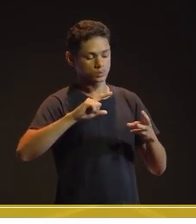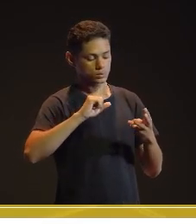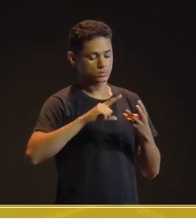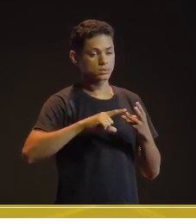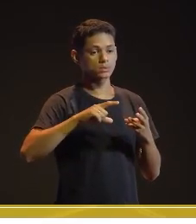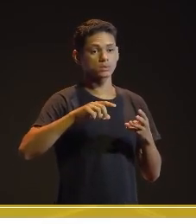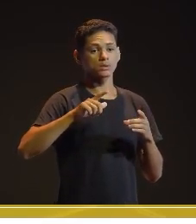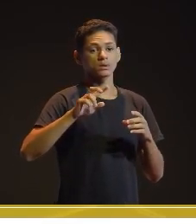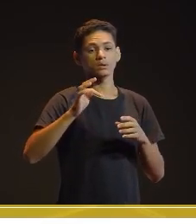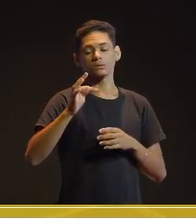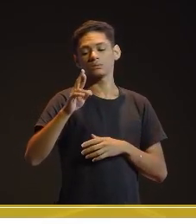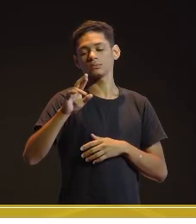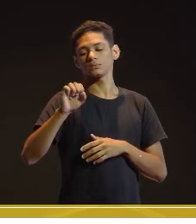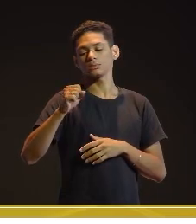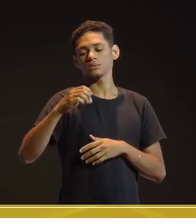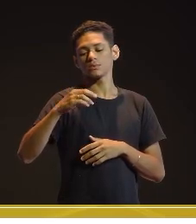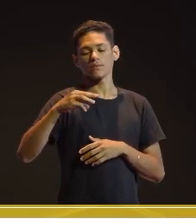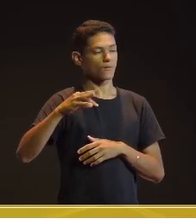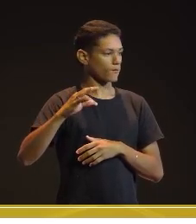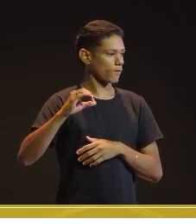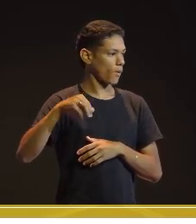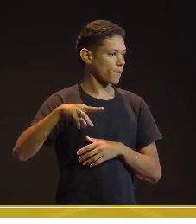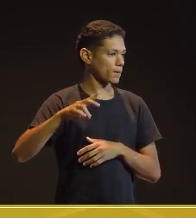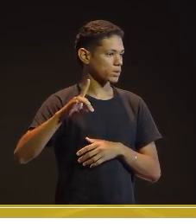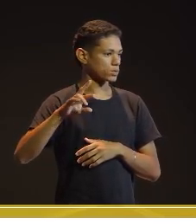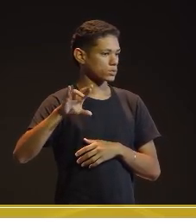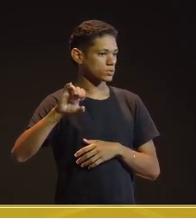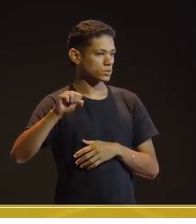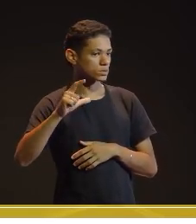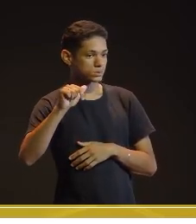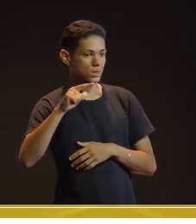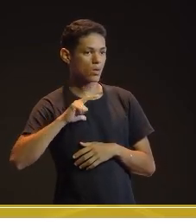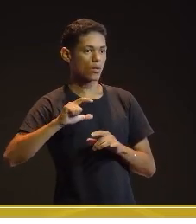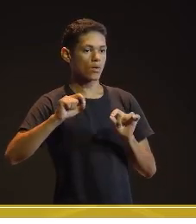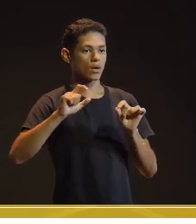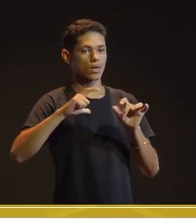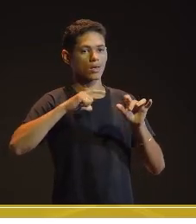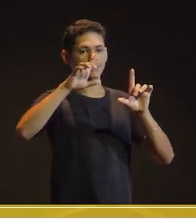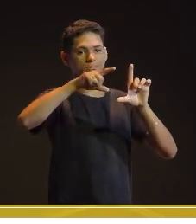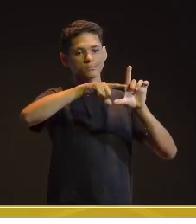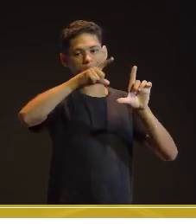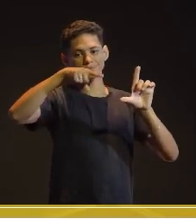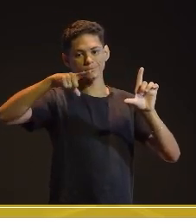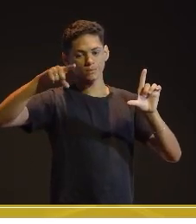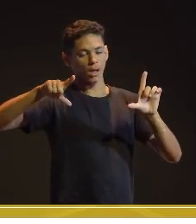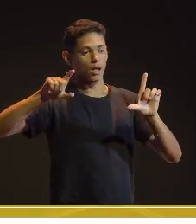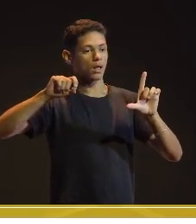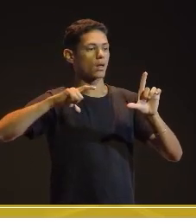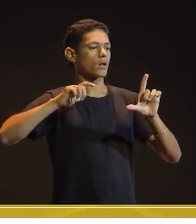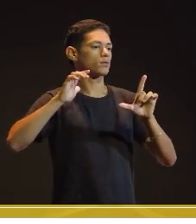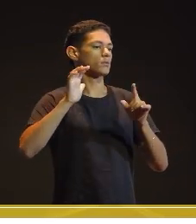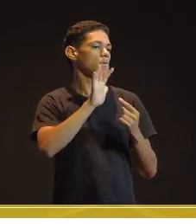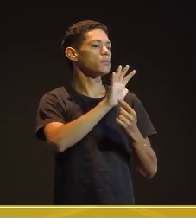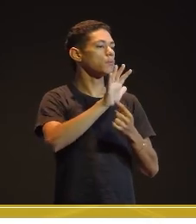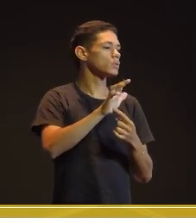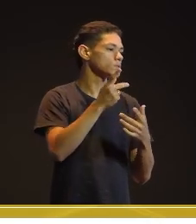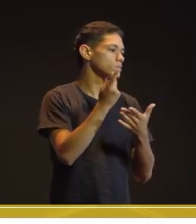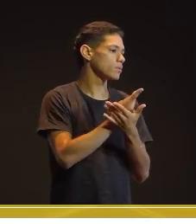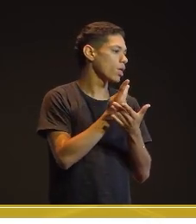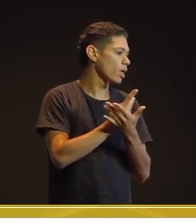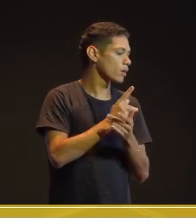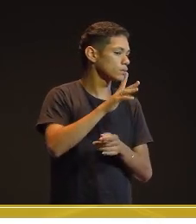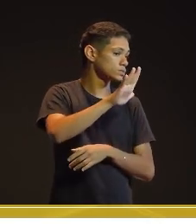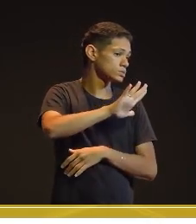e os transformadores. Então, esse gráfico, na verdade, ele dá um overview do percentual de falhas de cada componente num